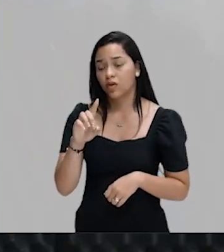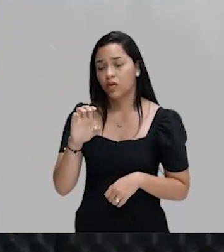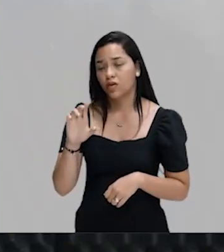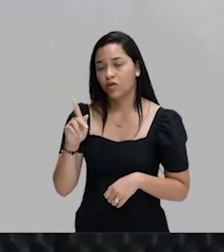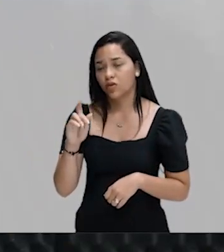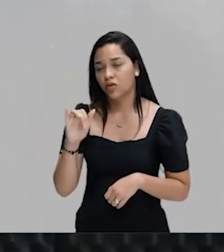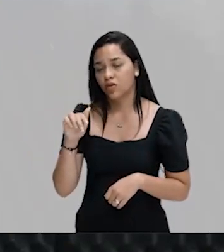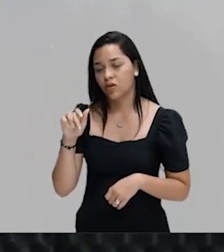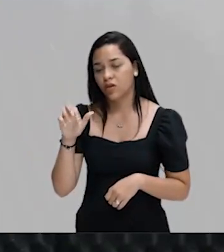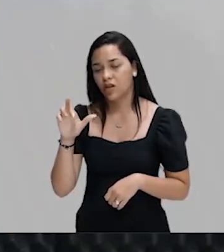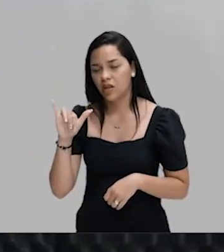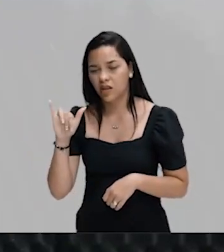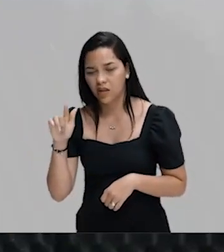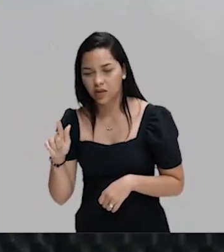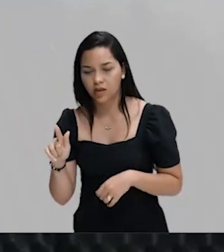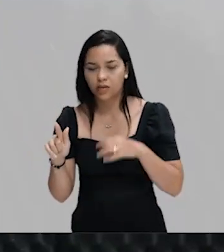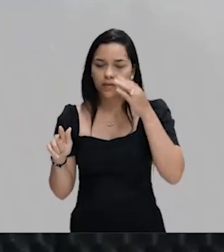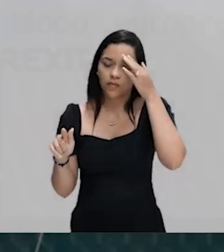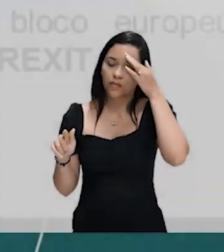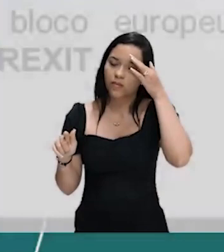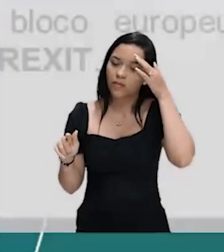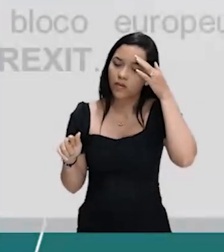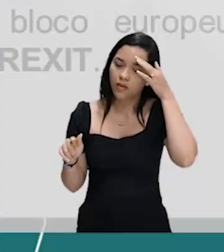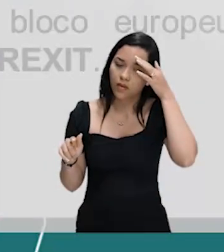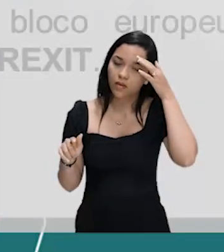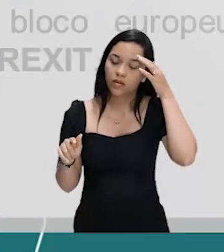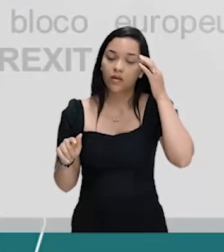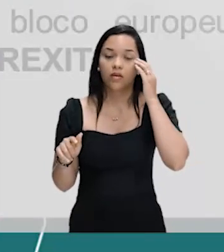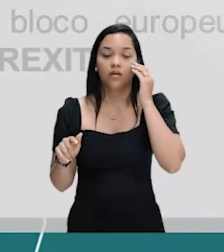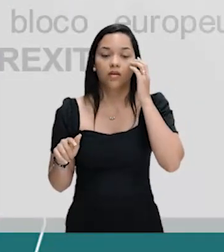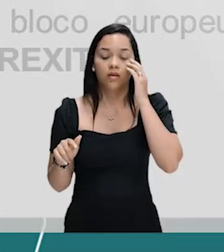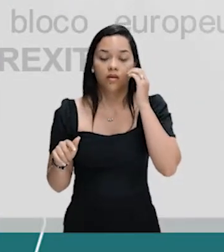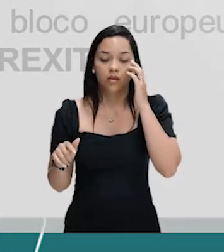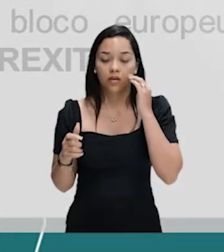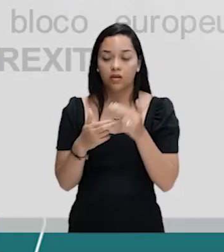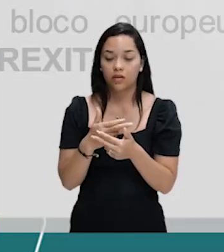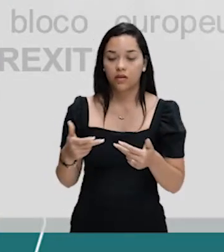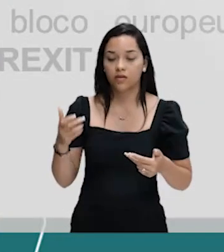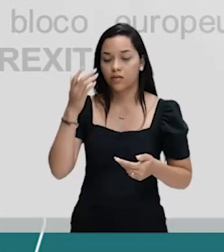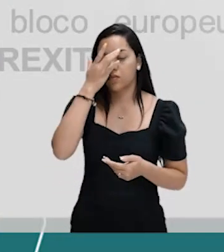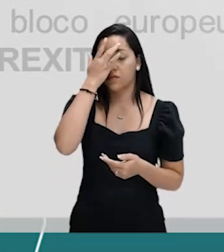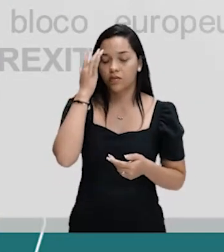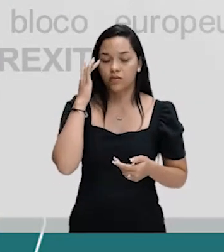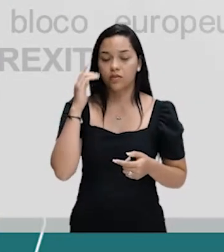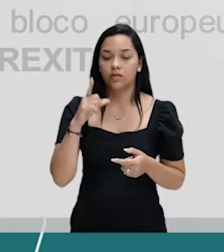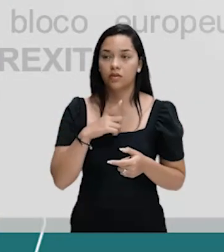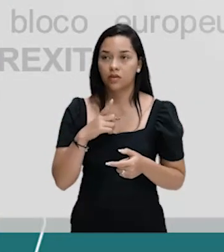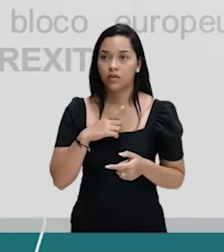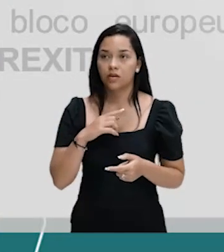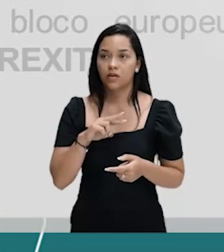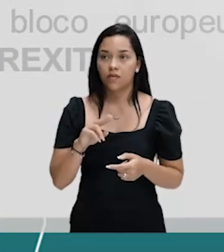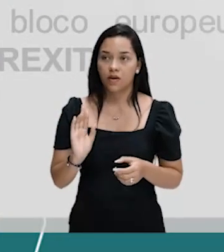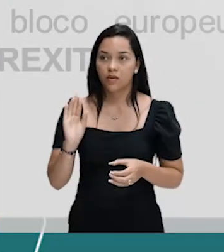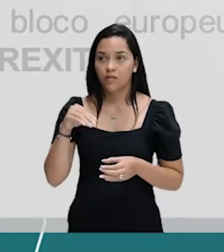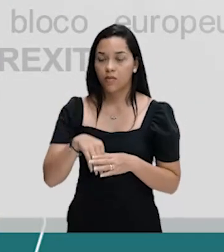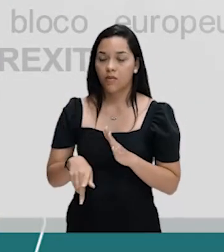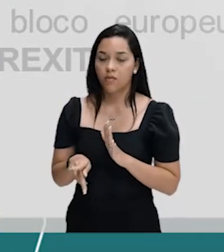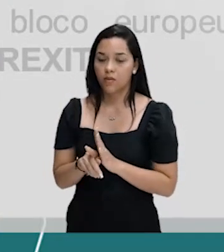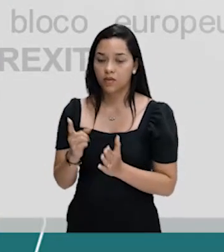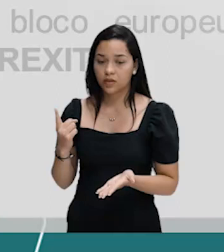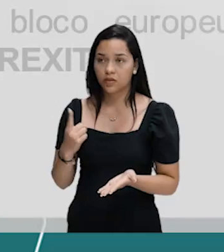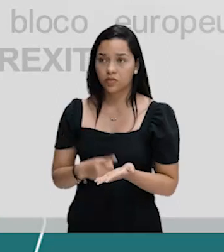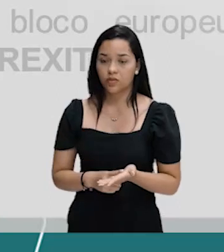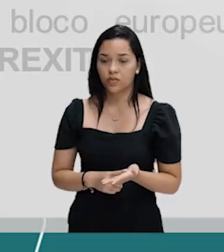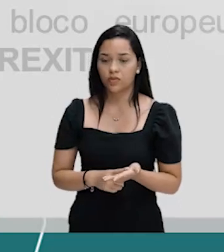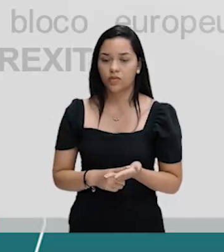Muita atenção neste aspecto, tá bom? Possui uma livre circulação de pessoas nos países que fazem parte desse acordo, o espaço